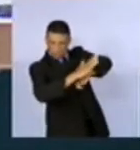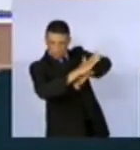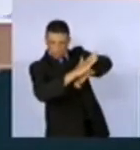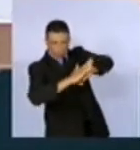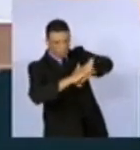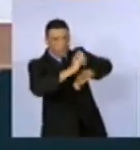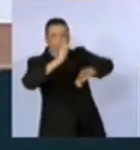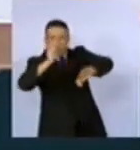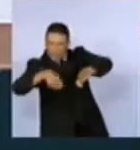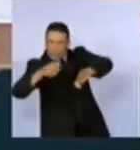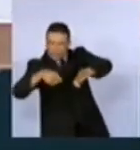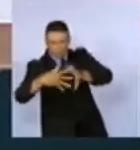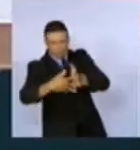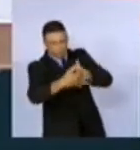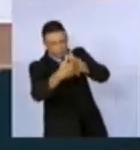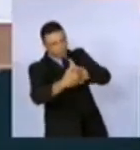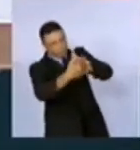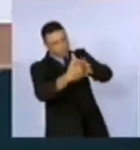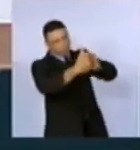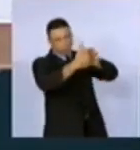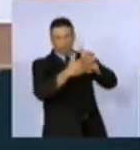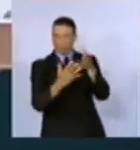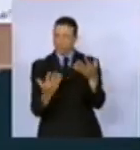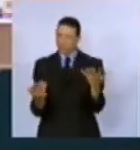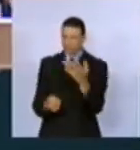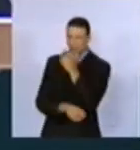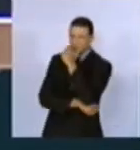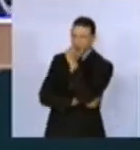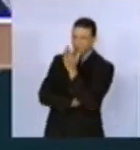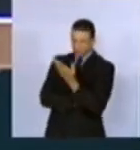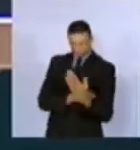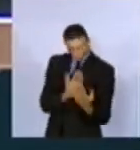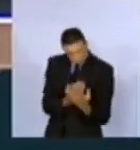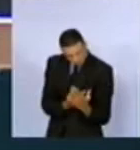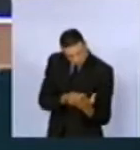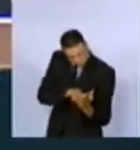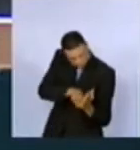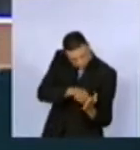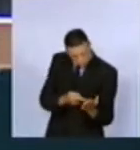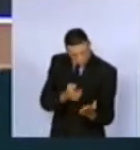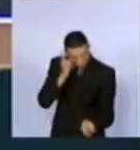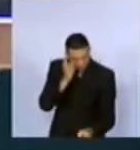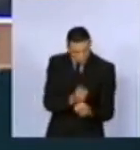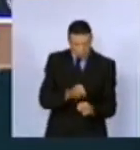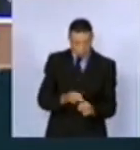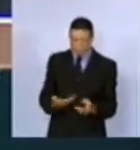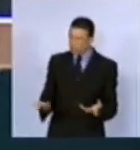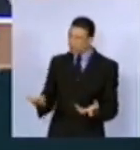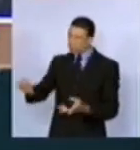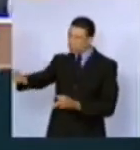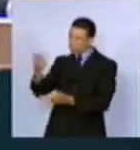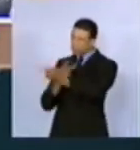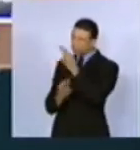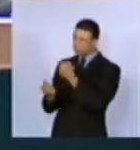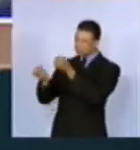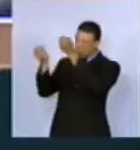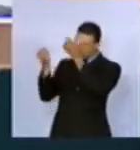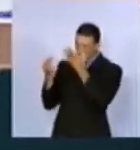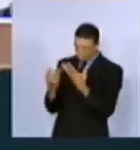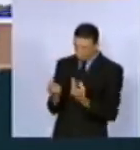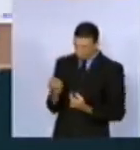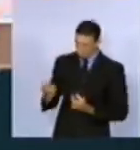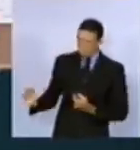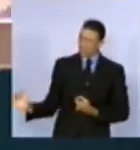quando aquele que eu até agora não consegui entender enfim essa dimensão estratosférica dos preços que são